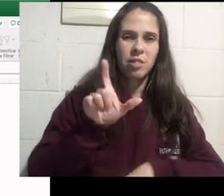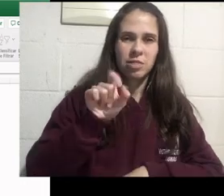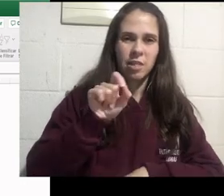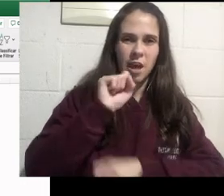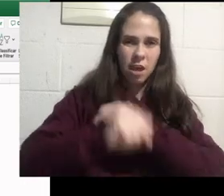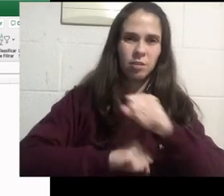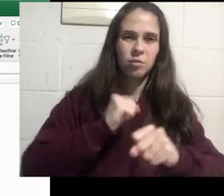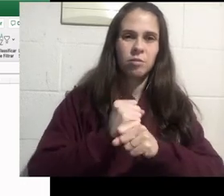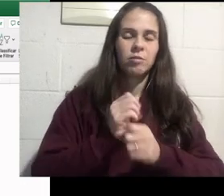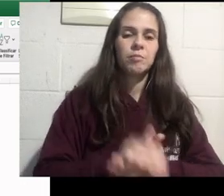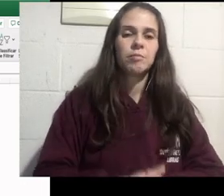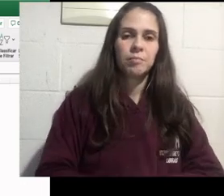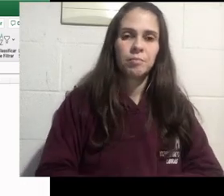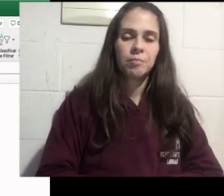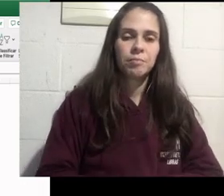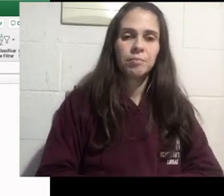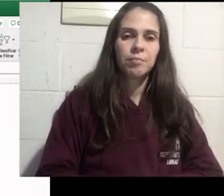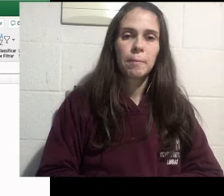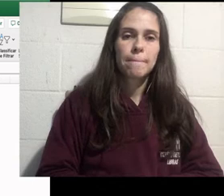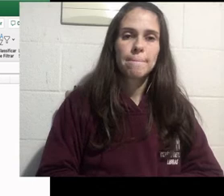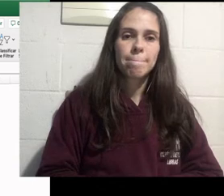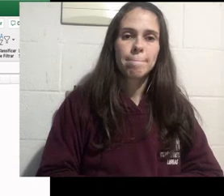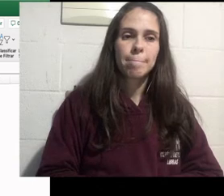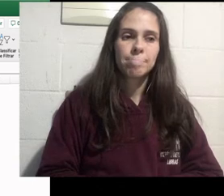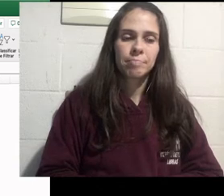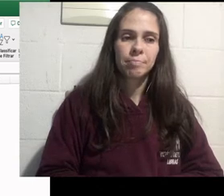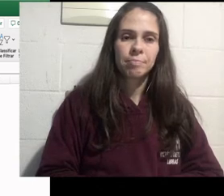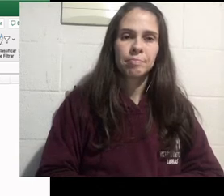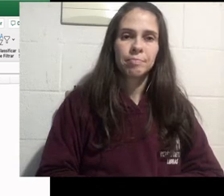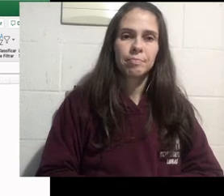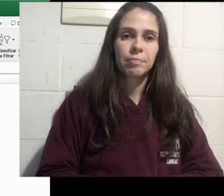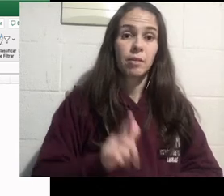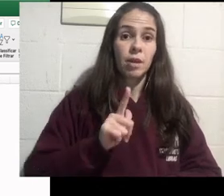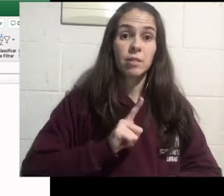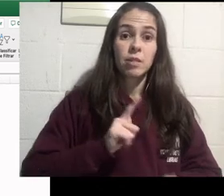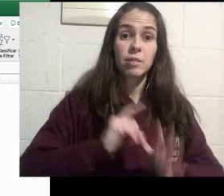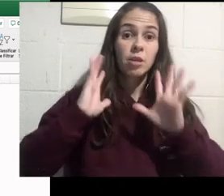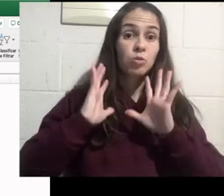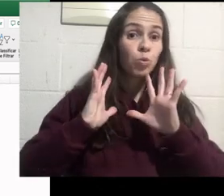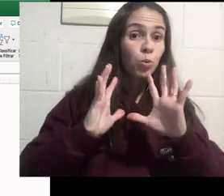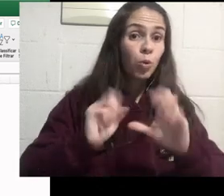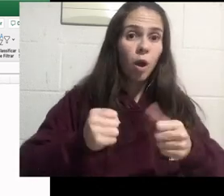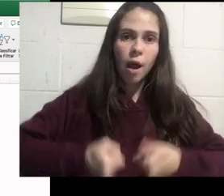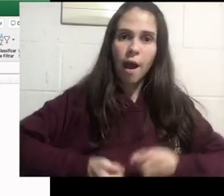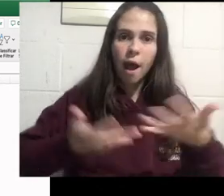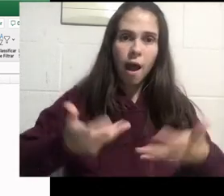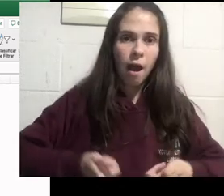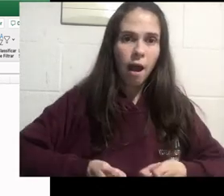estava, para ficar os 64 centavos. Então, aqui a gente tem daí todos os gastos fixos,